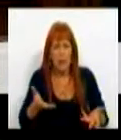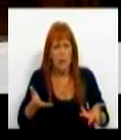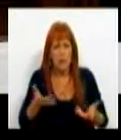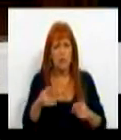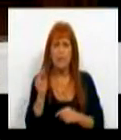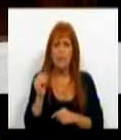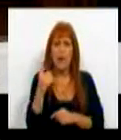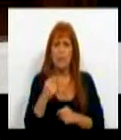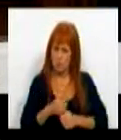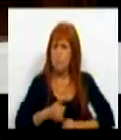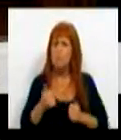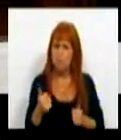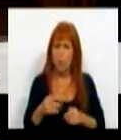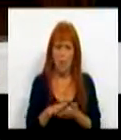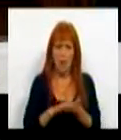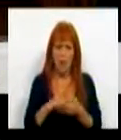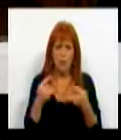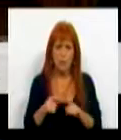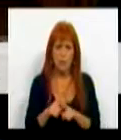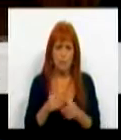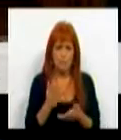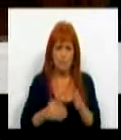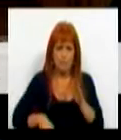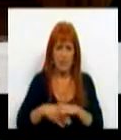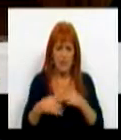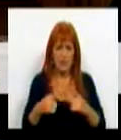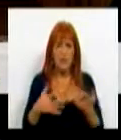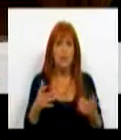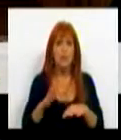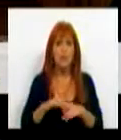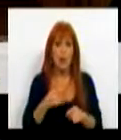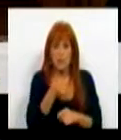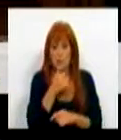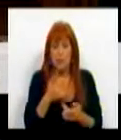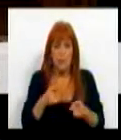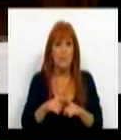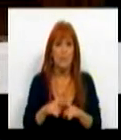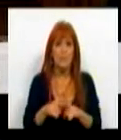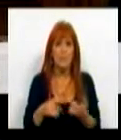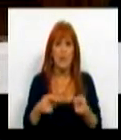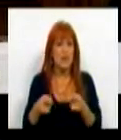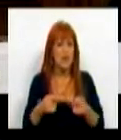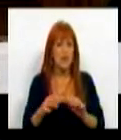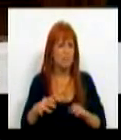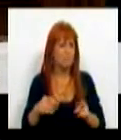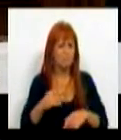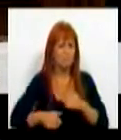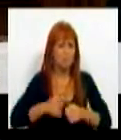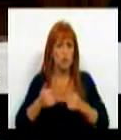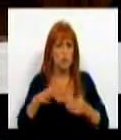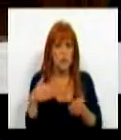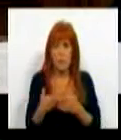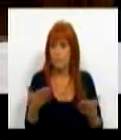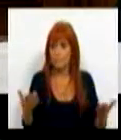Portanto, era um banco que tinha uma boa base de partida e que, por decisões de gestão que não correram pelo melhor, levaram